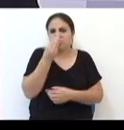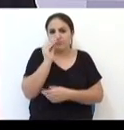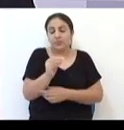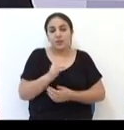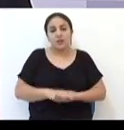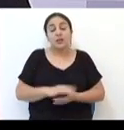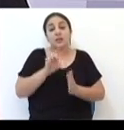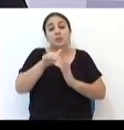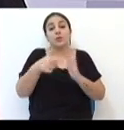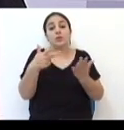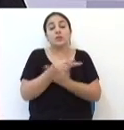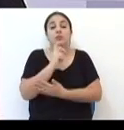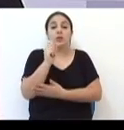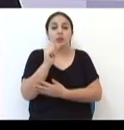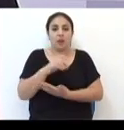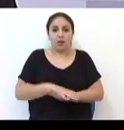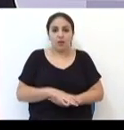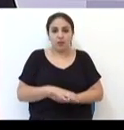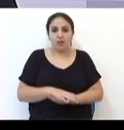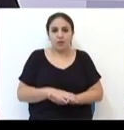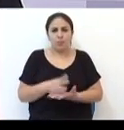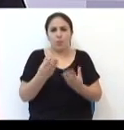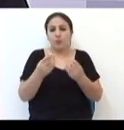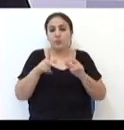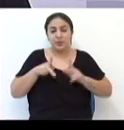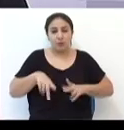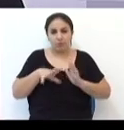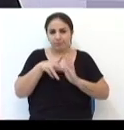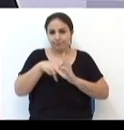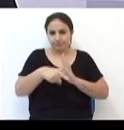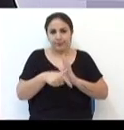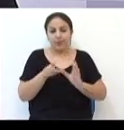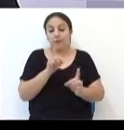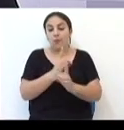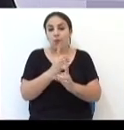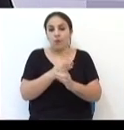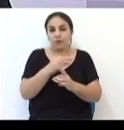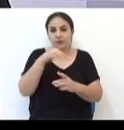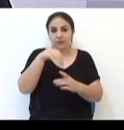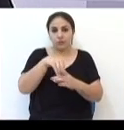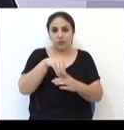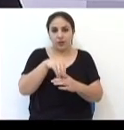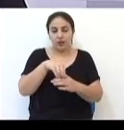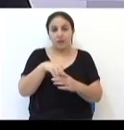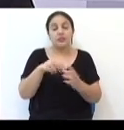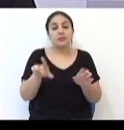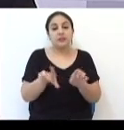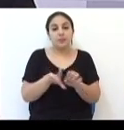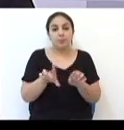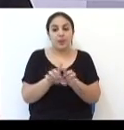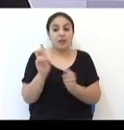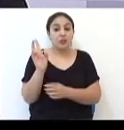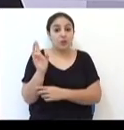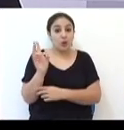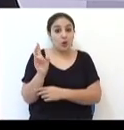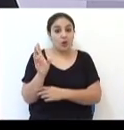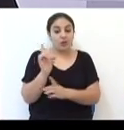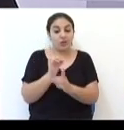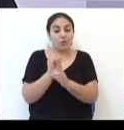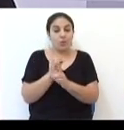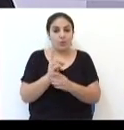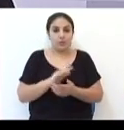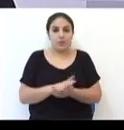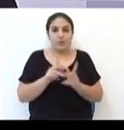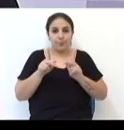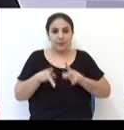que aquele local acaba sendo um encontro de marginais, é um local que acaba sendo um ponto de tráfico de droga. Muitas